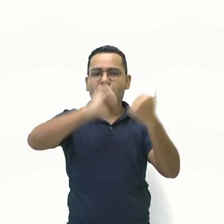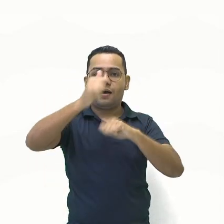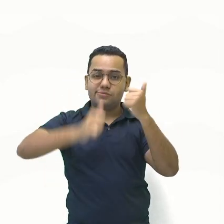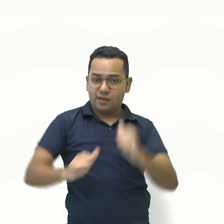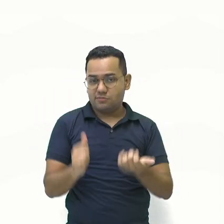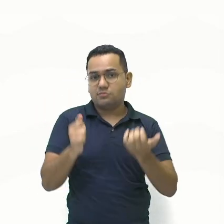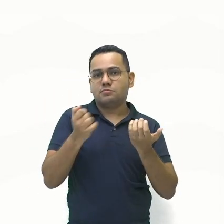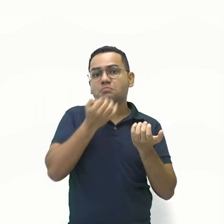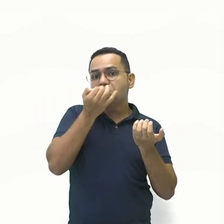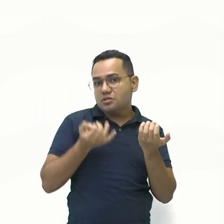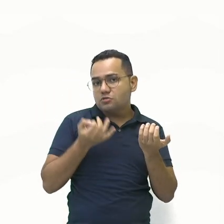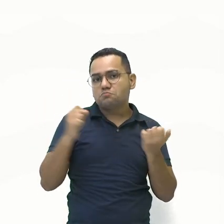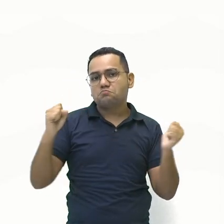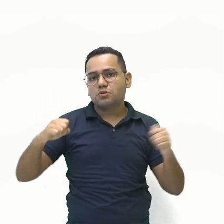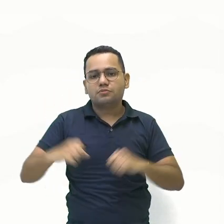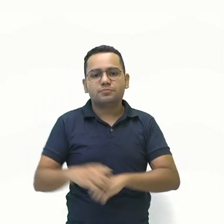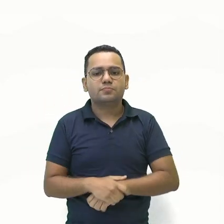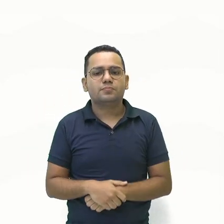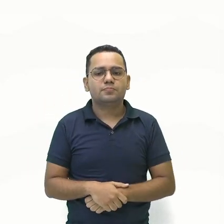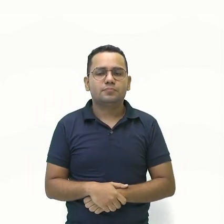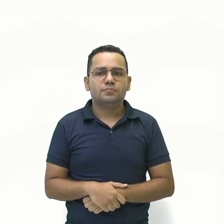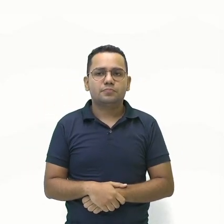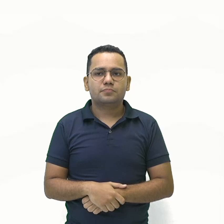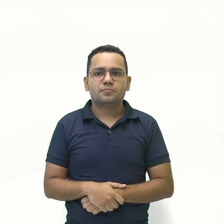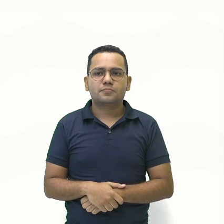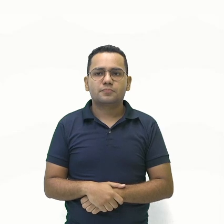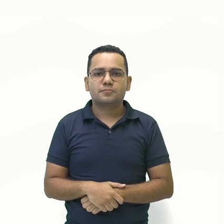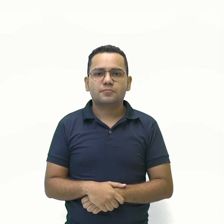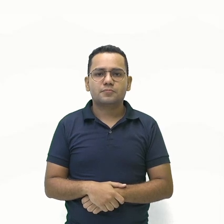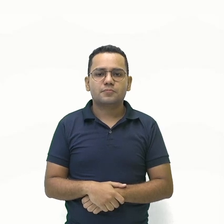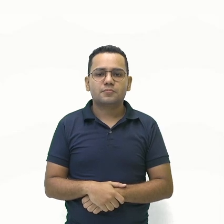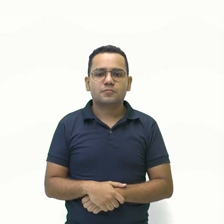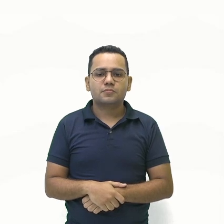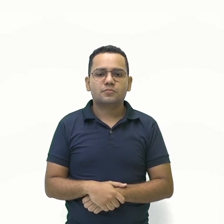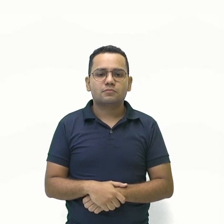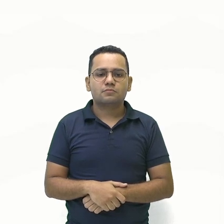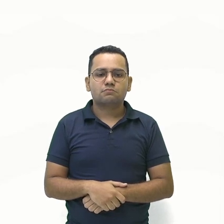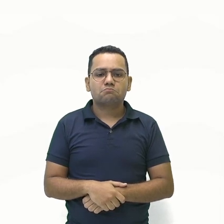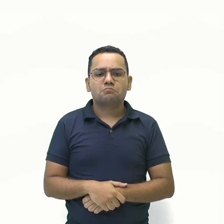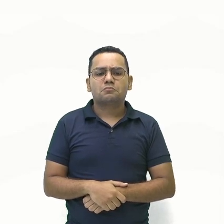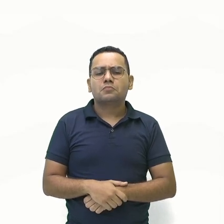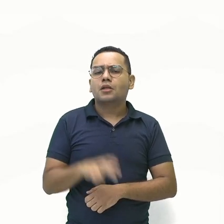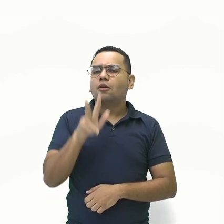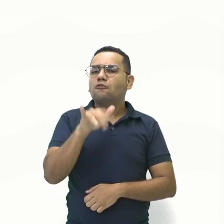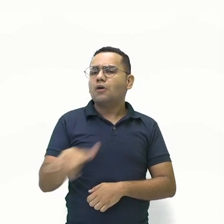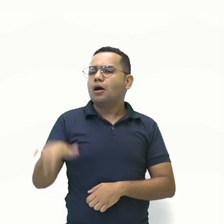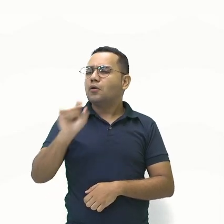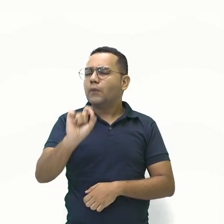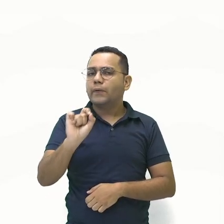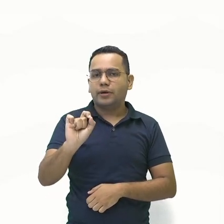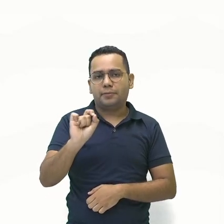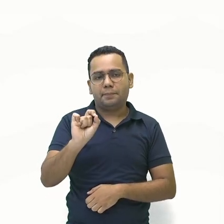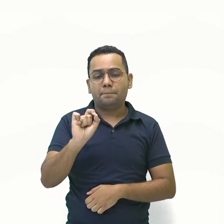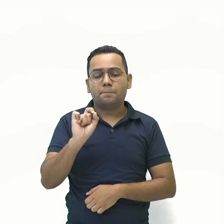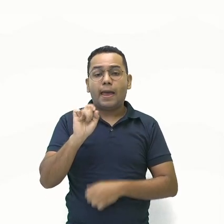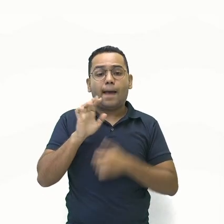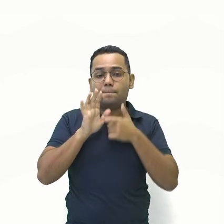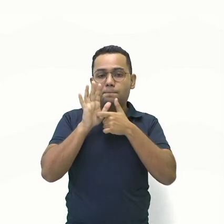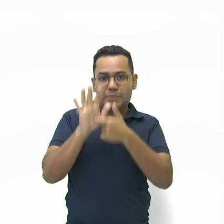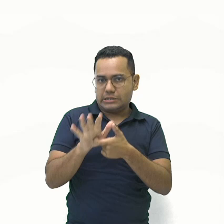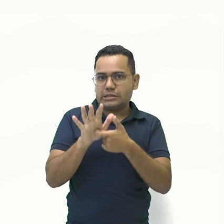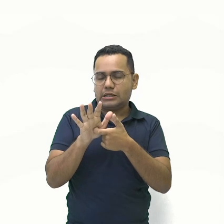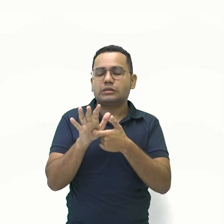críticos, e ela tende ali, ela deseja ali, ela aumentar ali as práticas